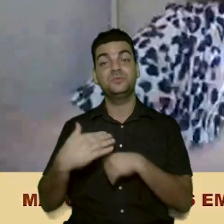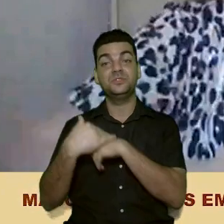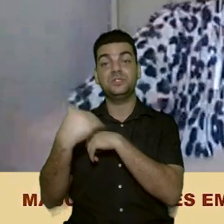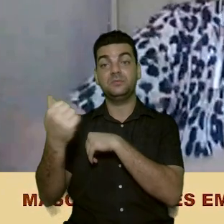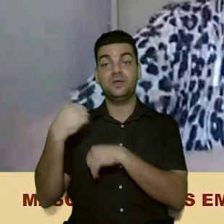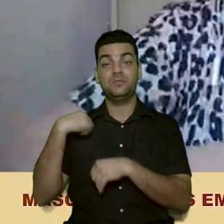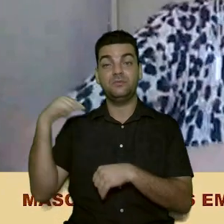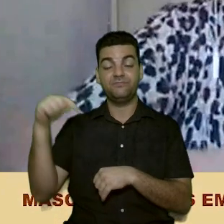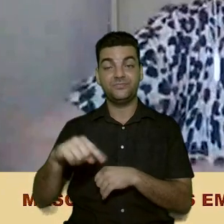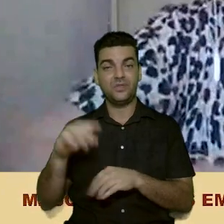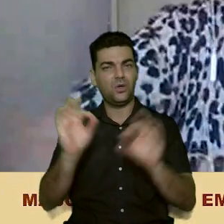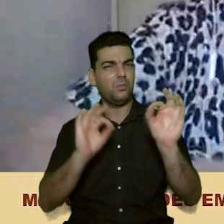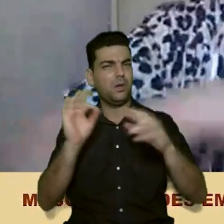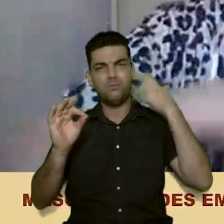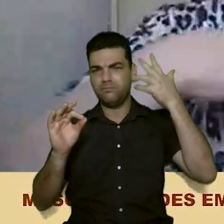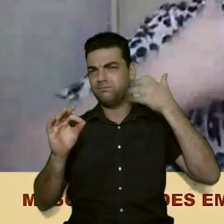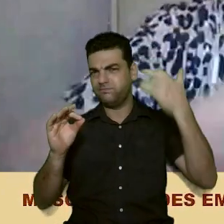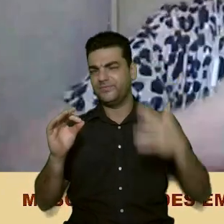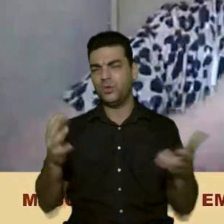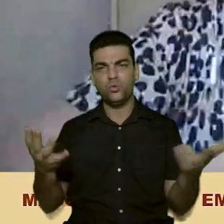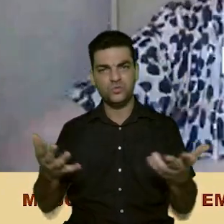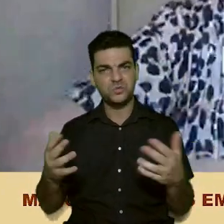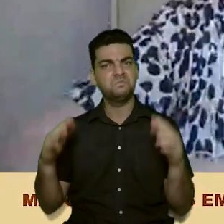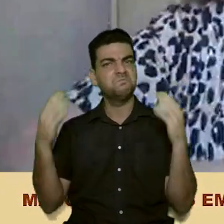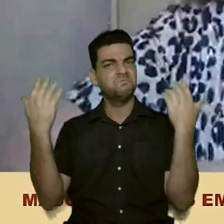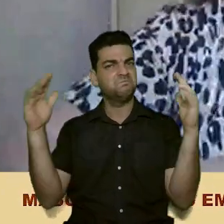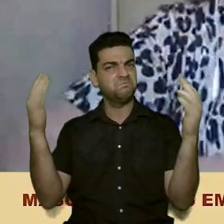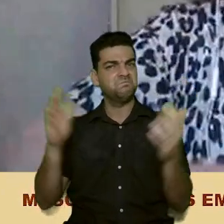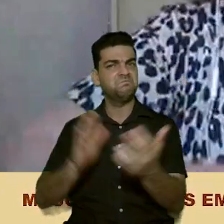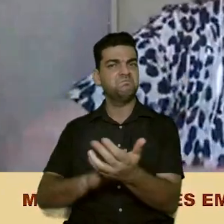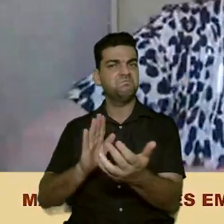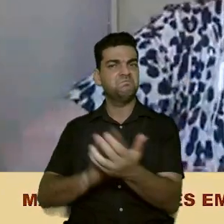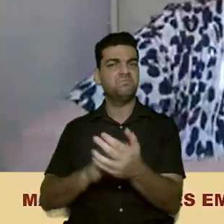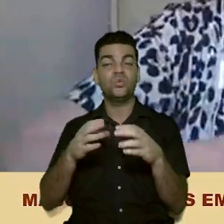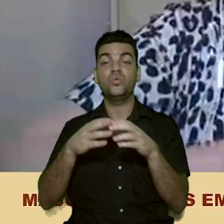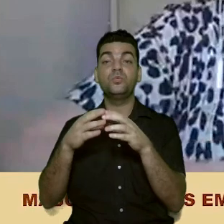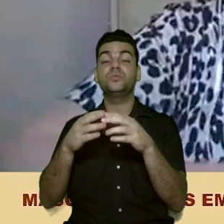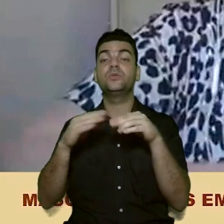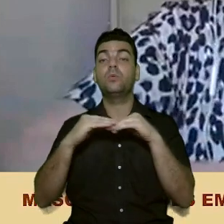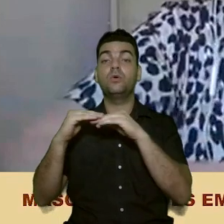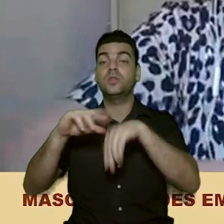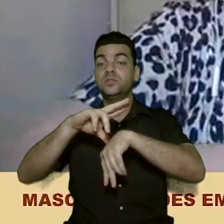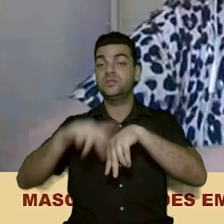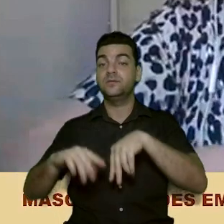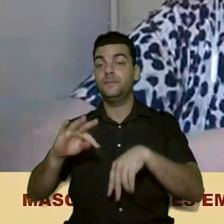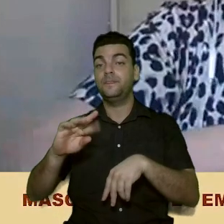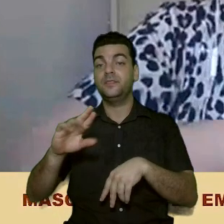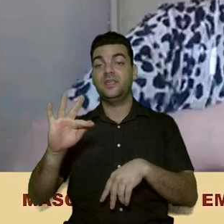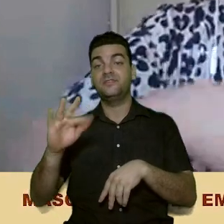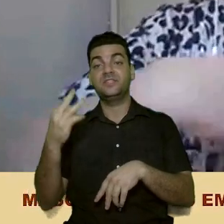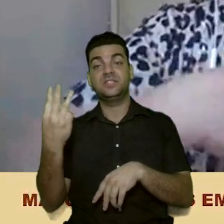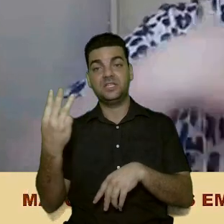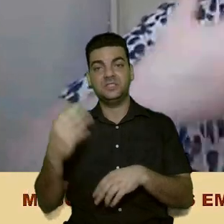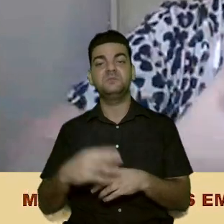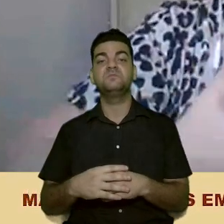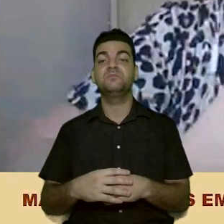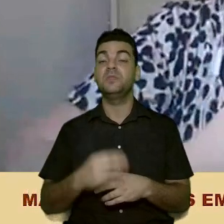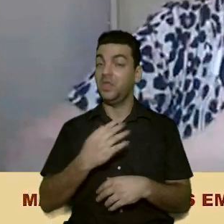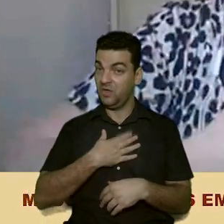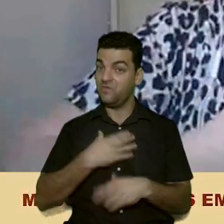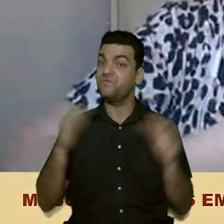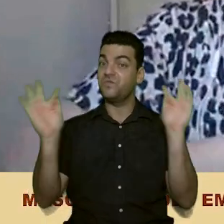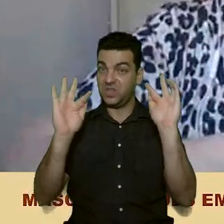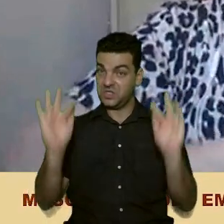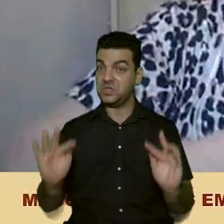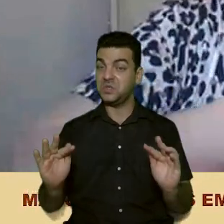pela organização desse evento. Parabenizo muito a Comissão de Equidade de Gênero do TRF3. Me dá muita alegria saber que